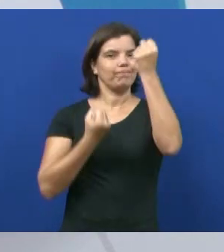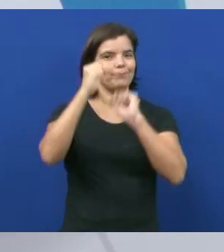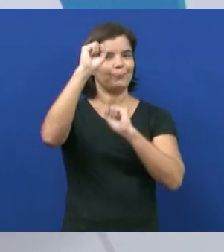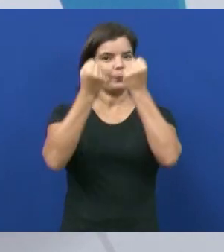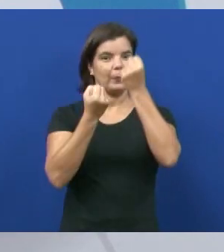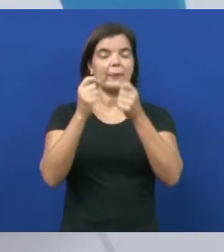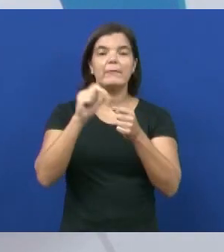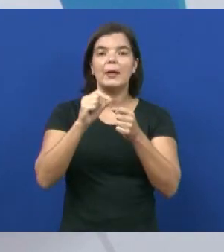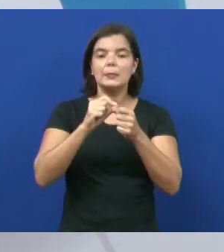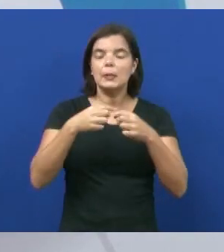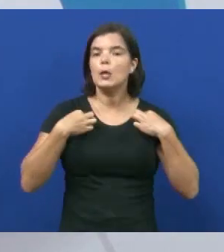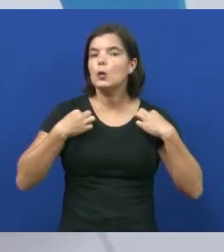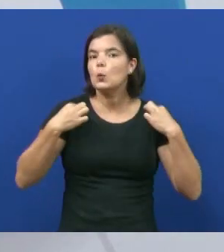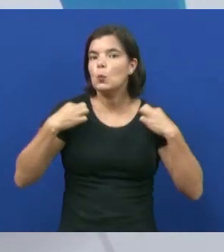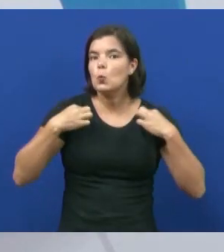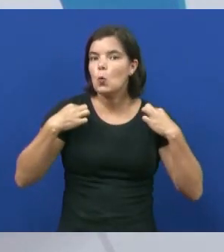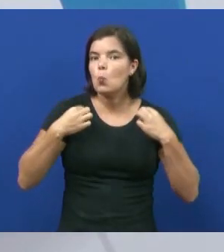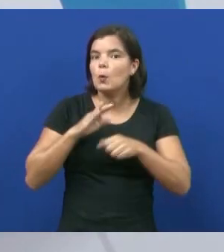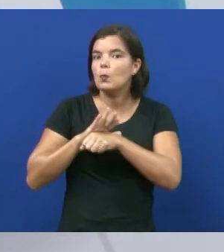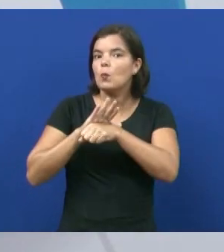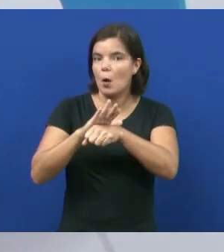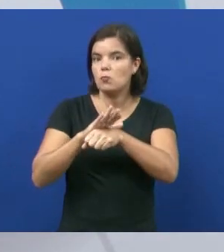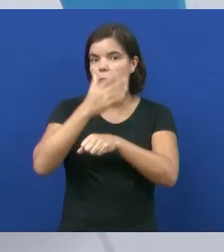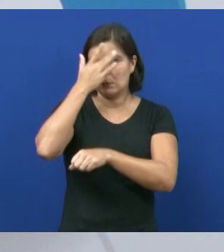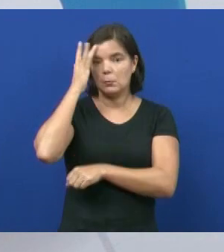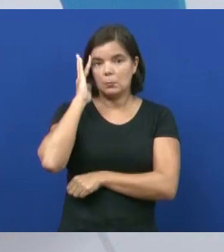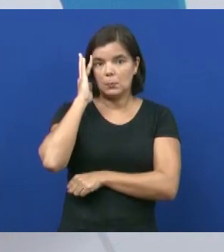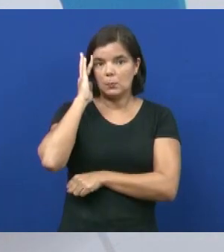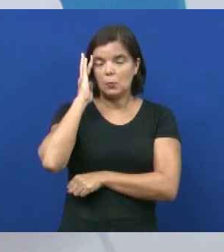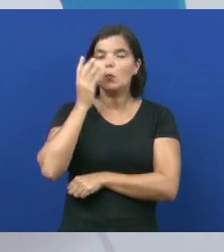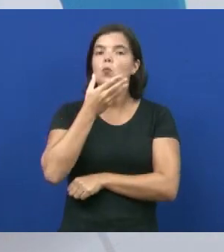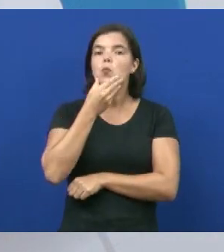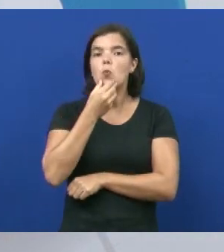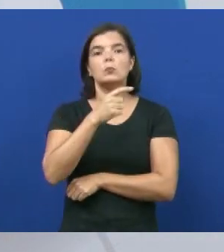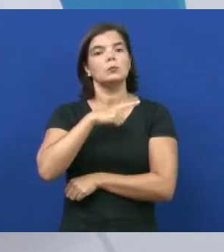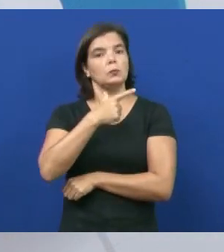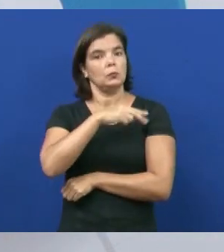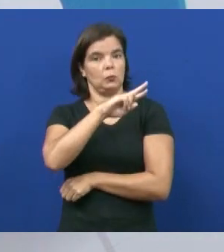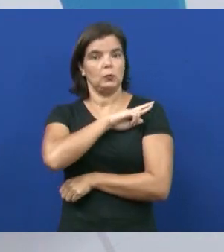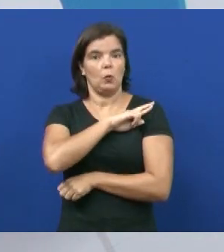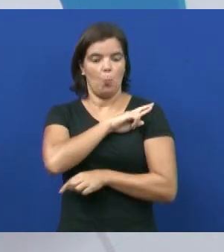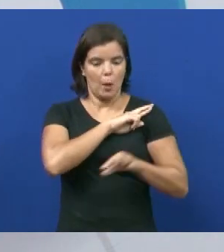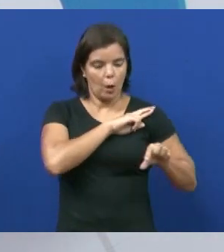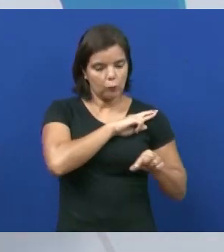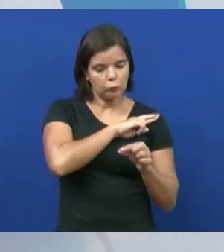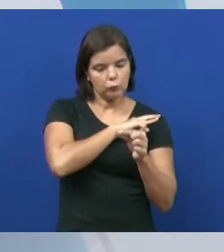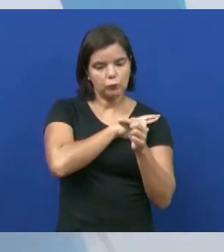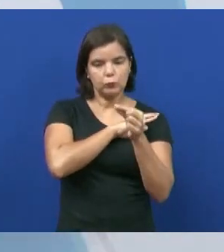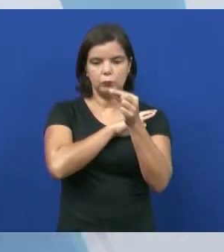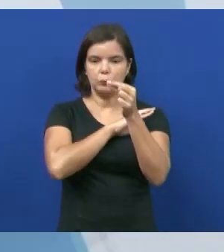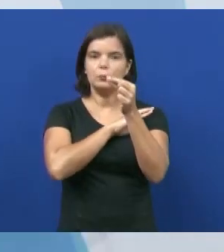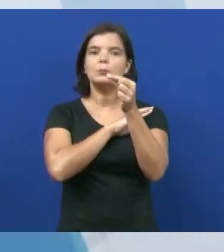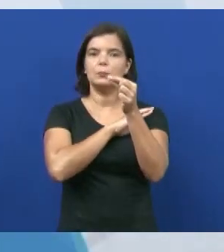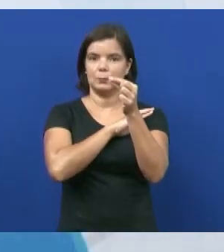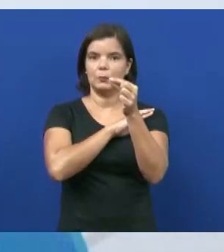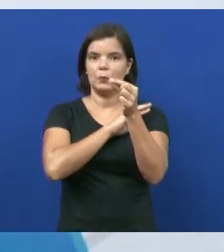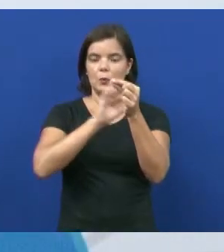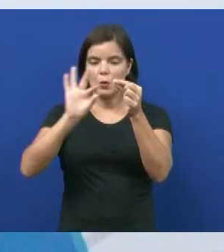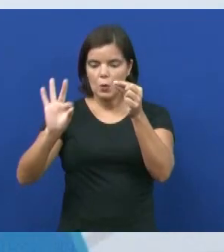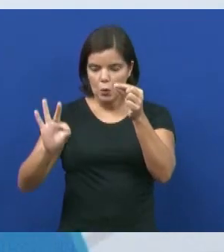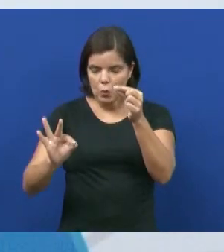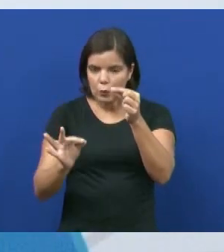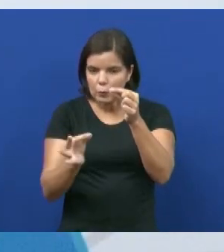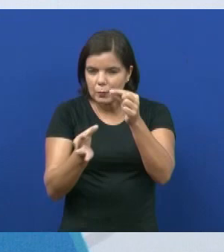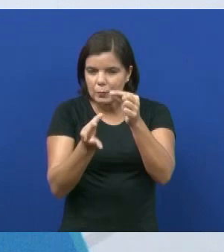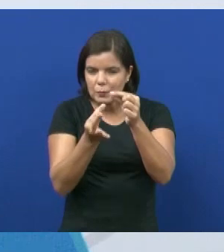produzir tecidos? A partir da ajuda da mão humana. O operário tinha a responsabilidade de pegar o fio, levar até um ponto